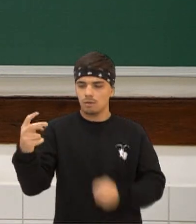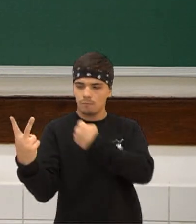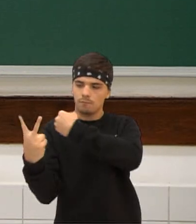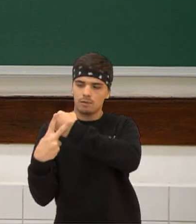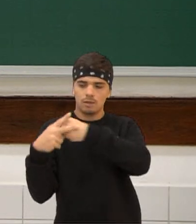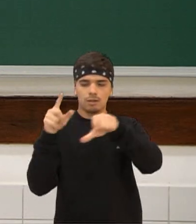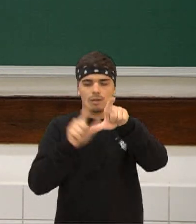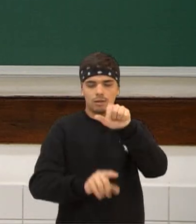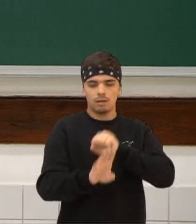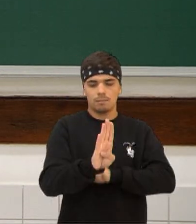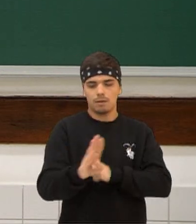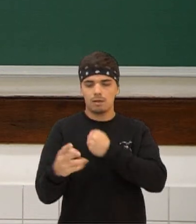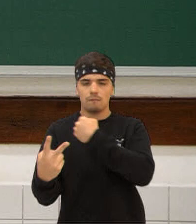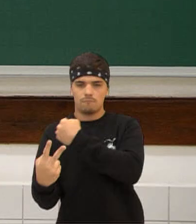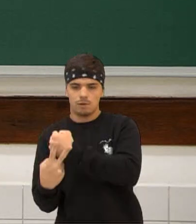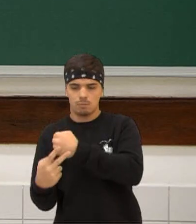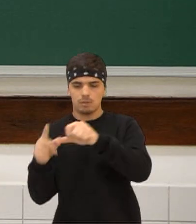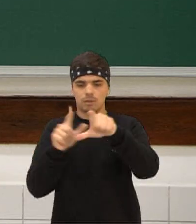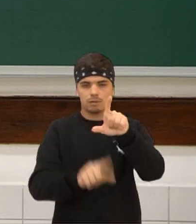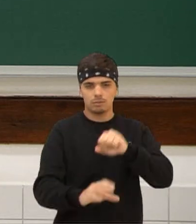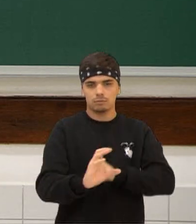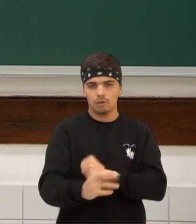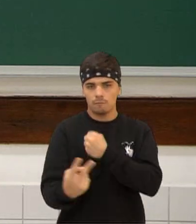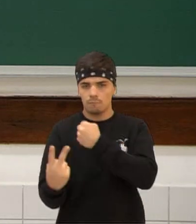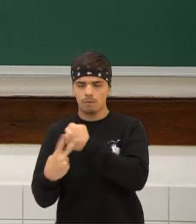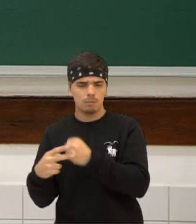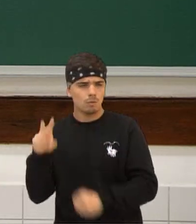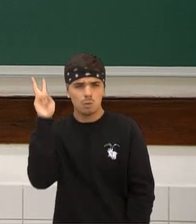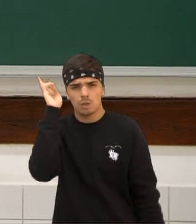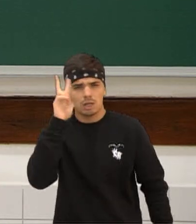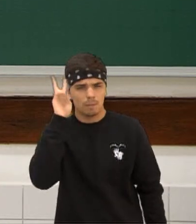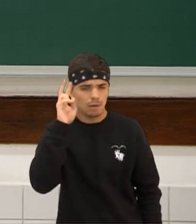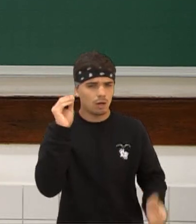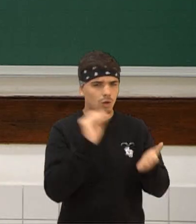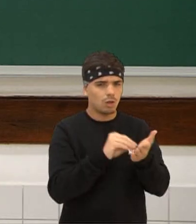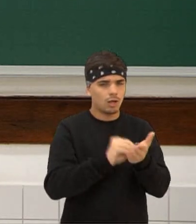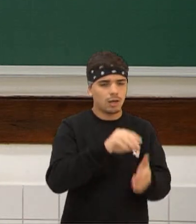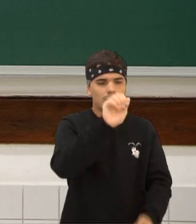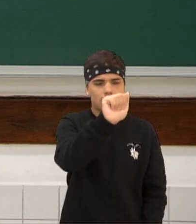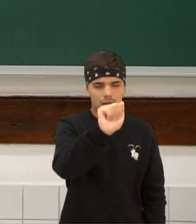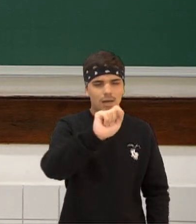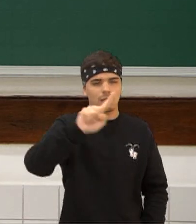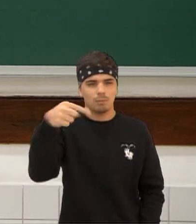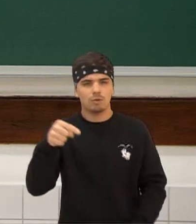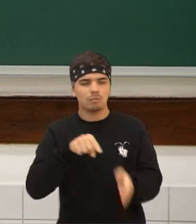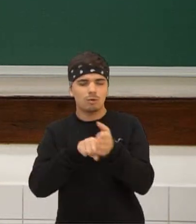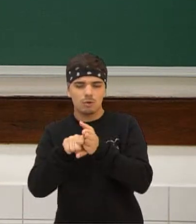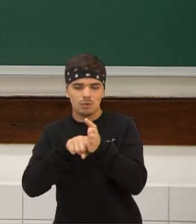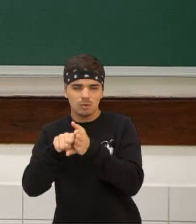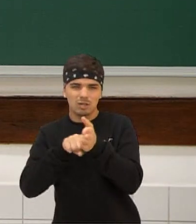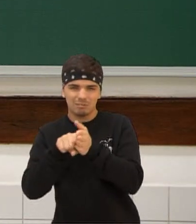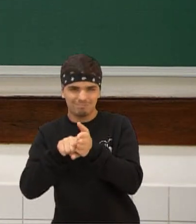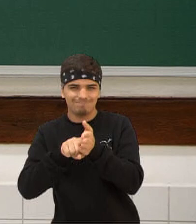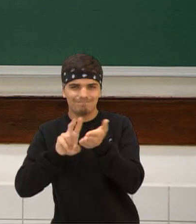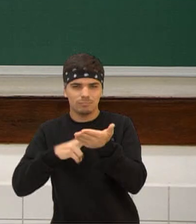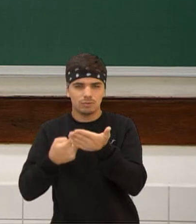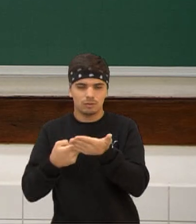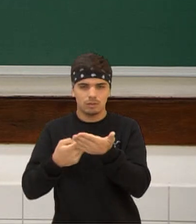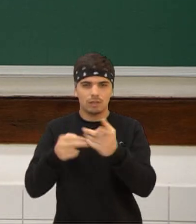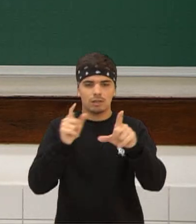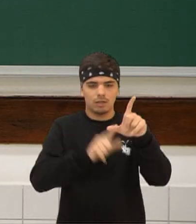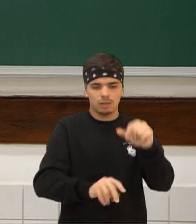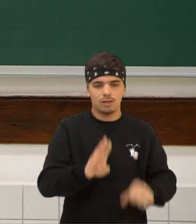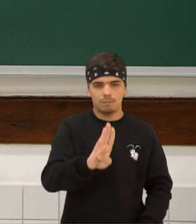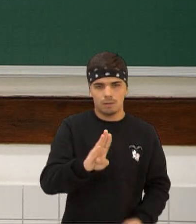verbo letra B velha de cinco gente não lembra então coloca a letra a subia e você vai procurar no dicionário a gente vai ver letra